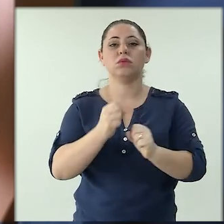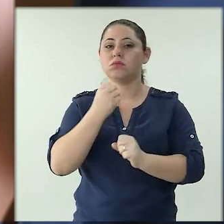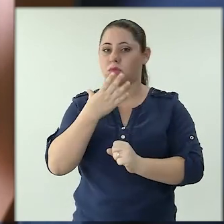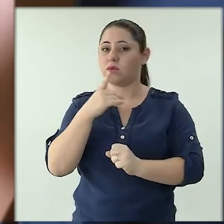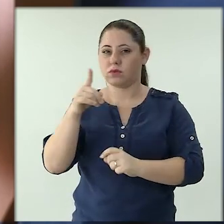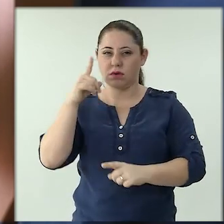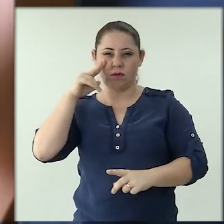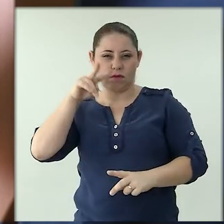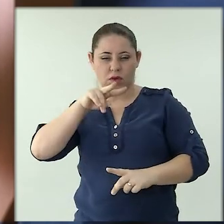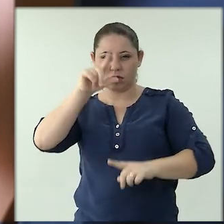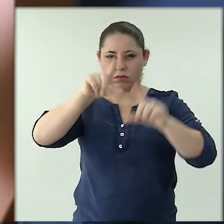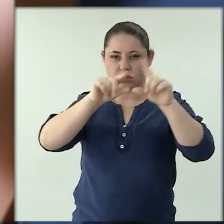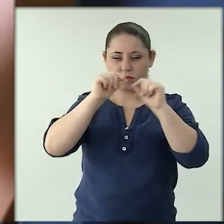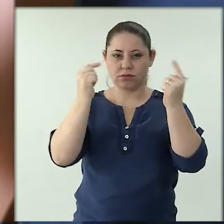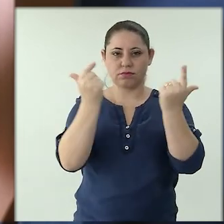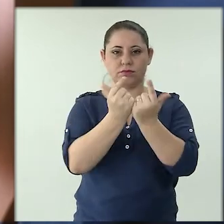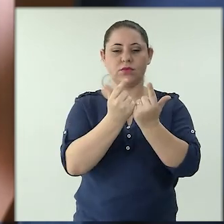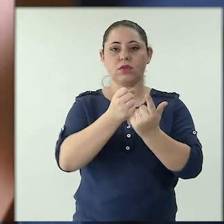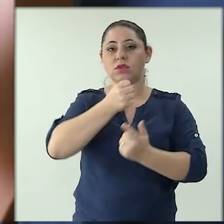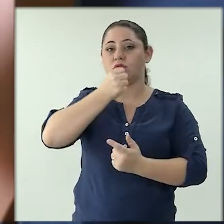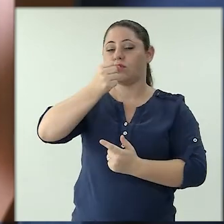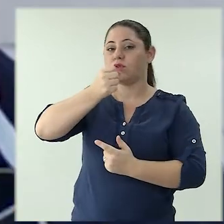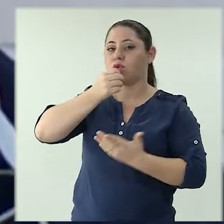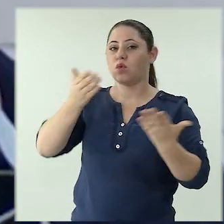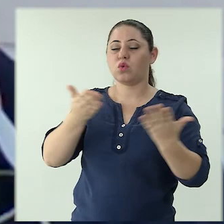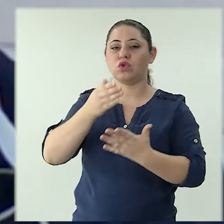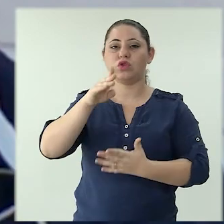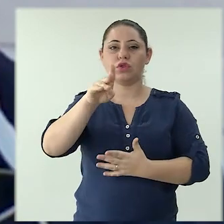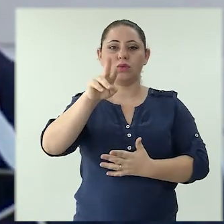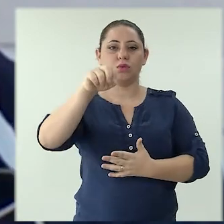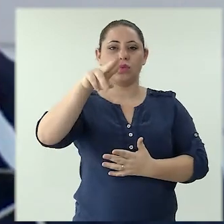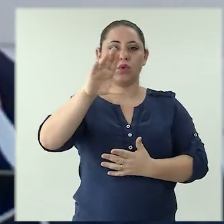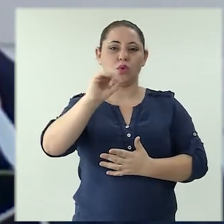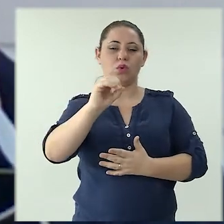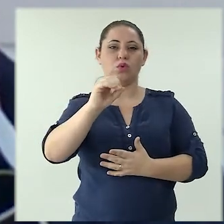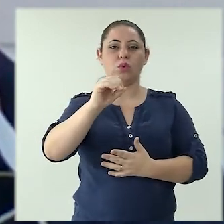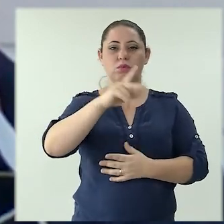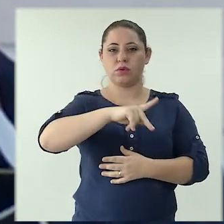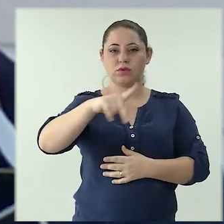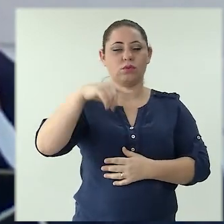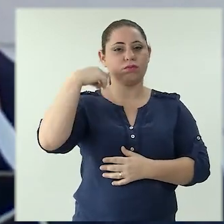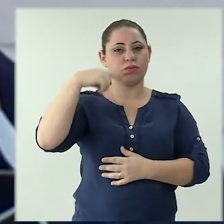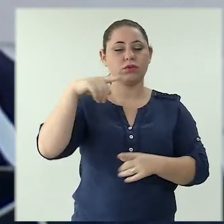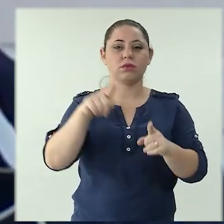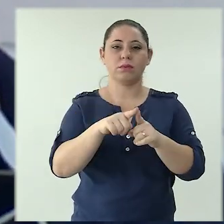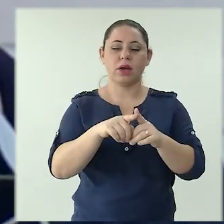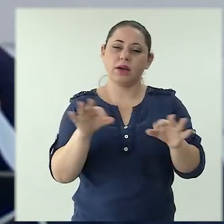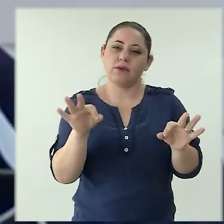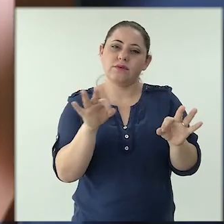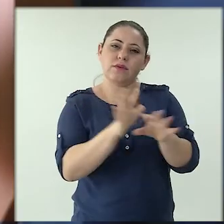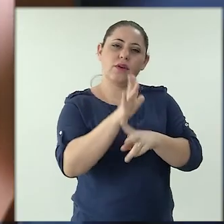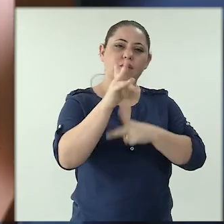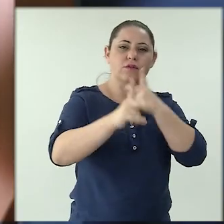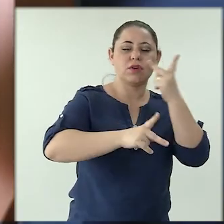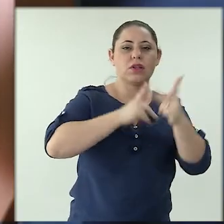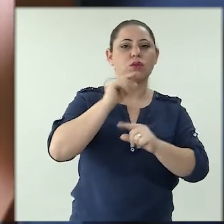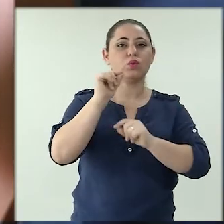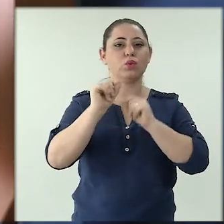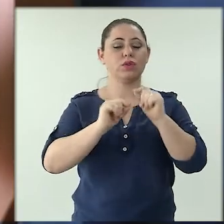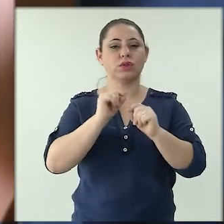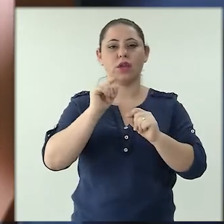assistindo a TV Assembleia. O nosso entrevistado de hoje foi o advogado e professor Bruno Gumiato, e eu queria terminar o programa